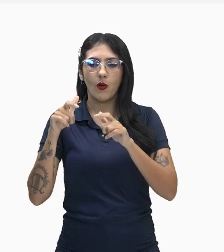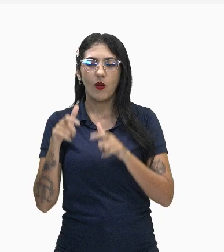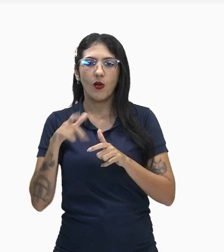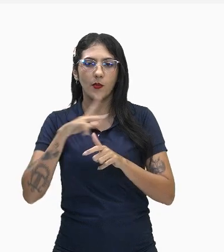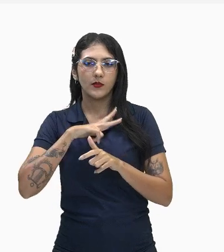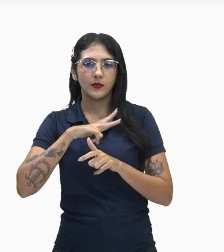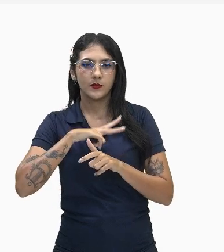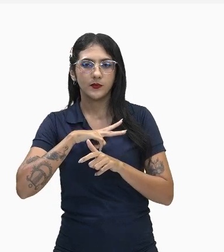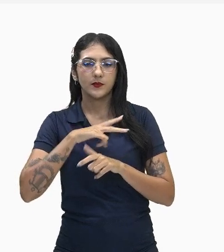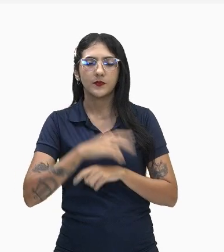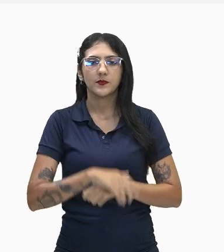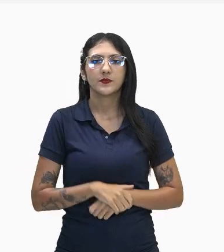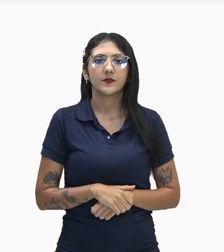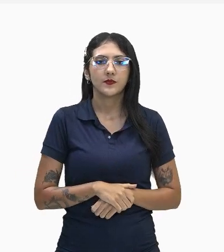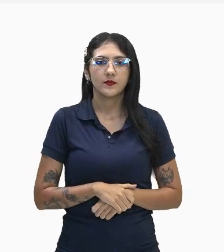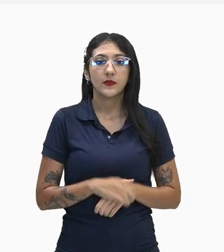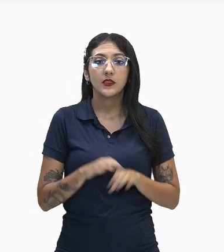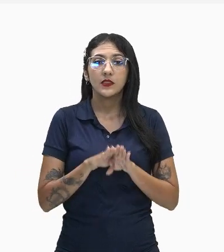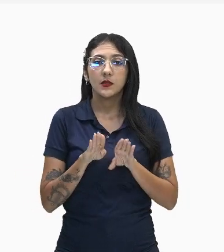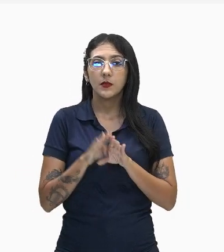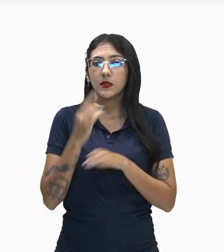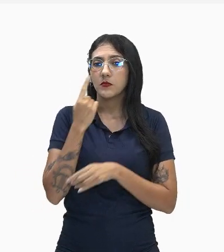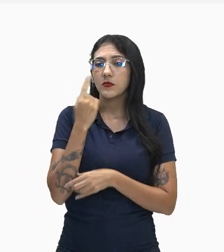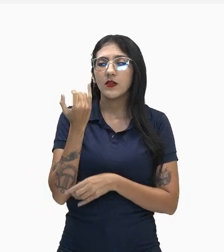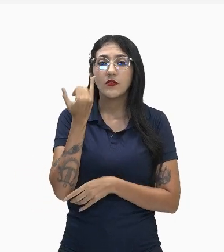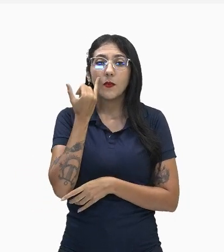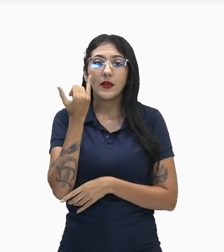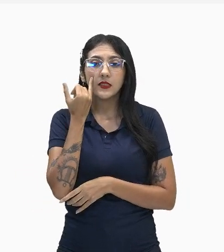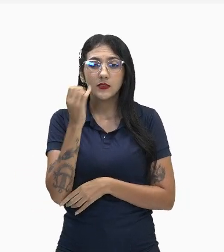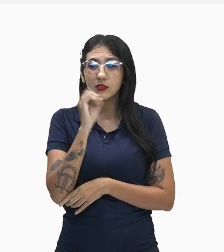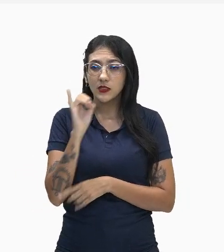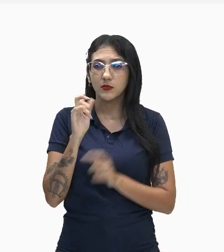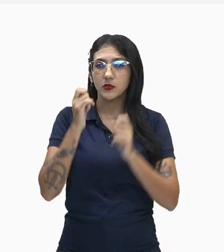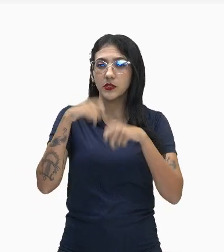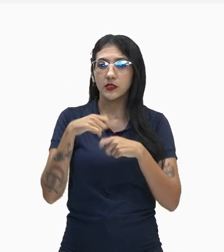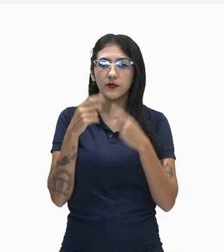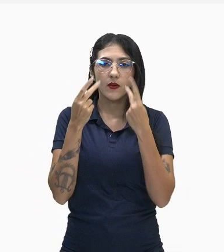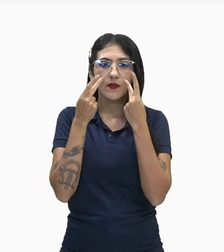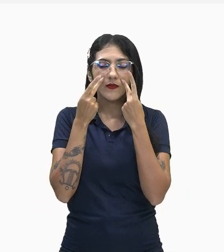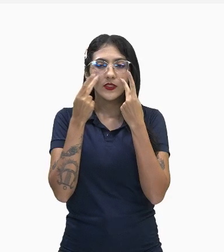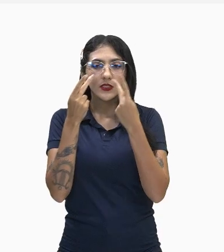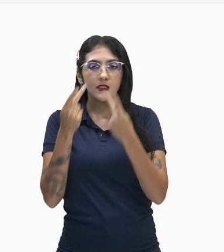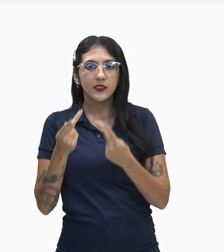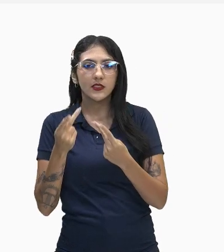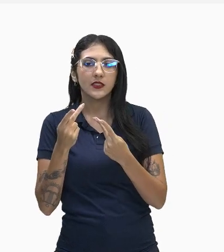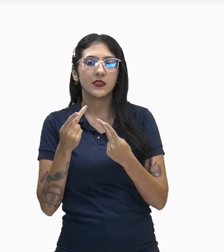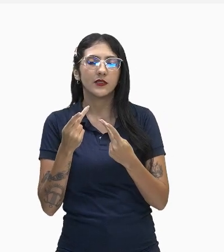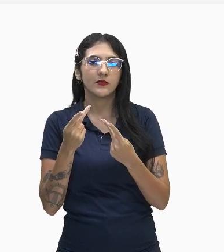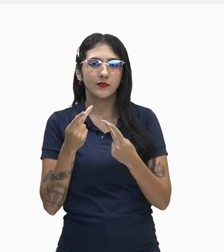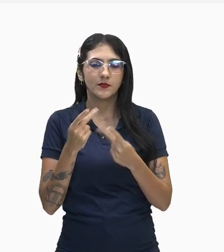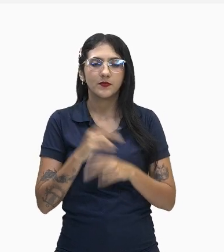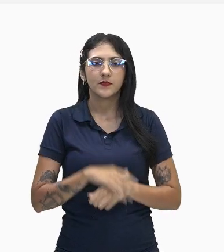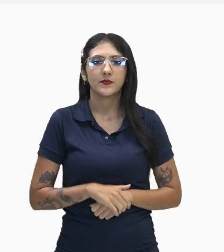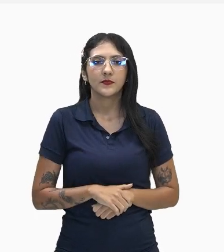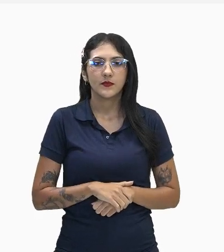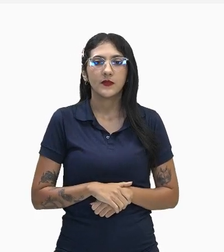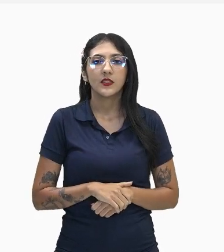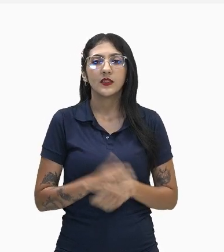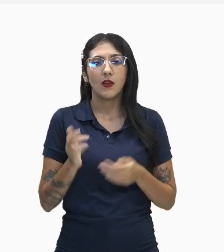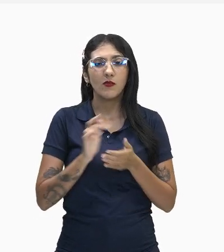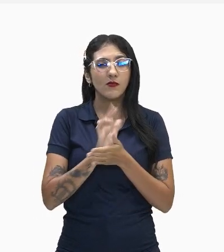vamos ter aí informações sobre a visitação pública, né, nas unidades de proteção integral. Na maioria